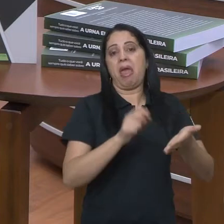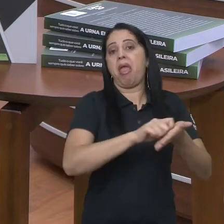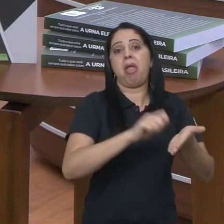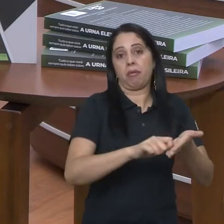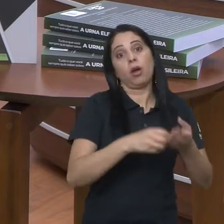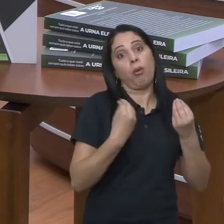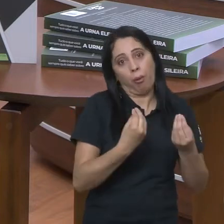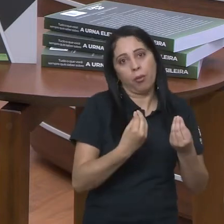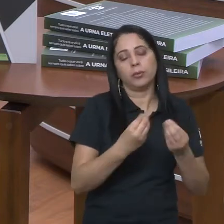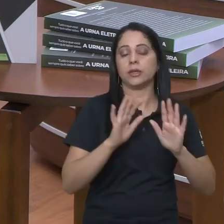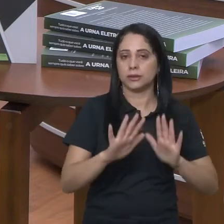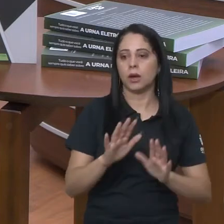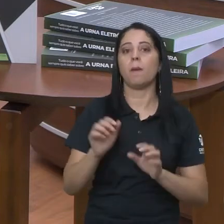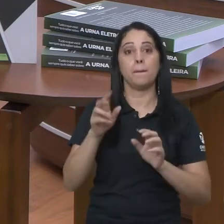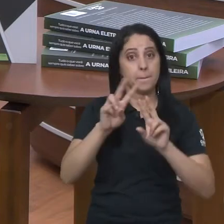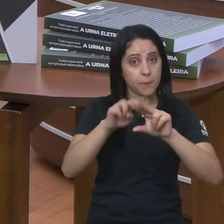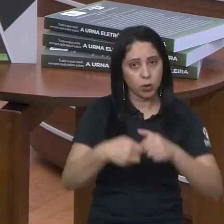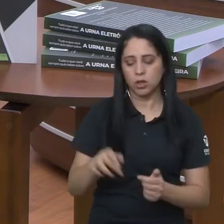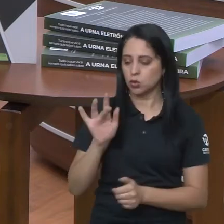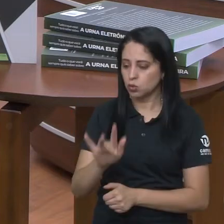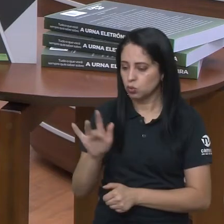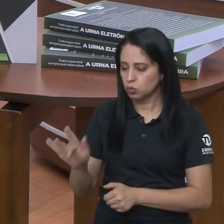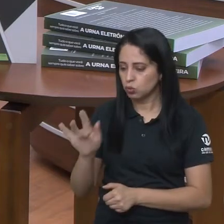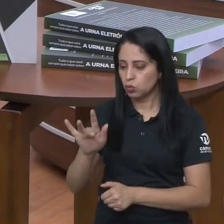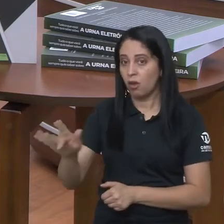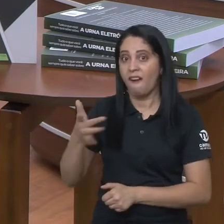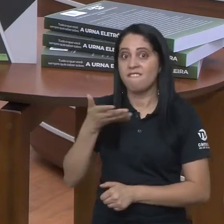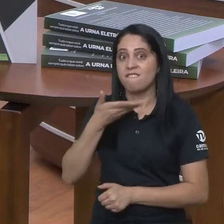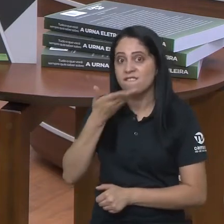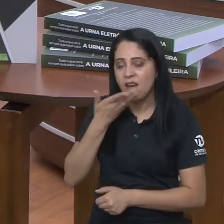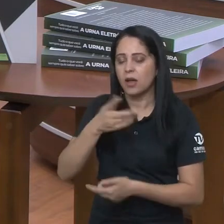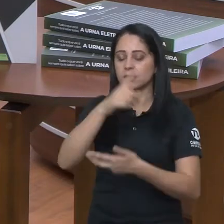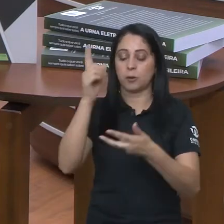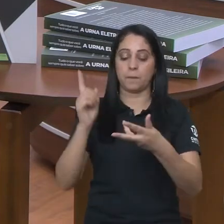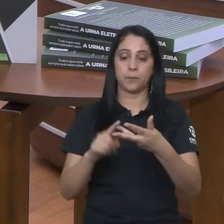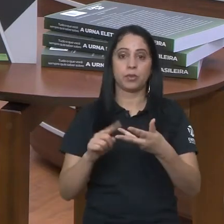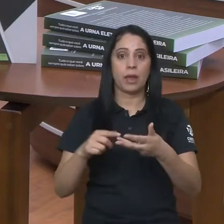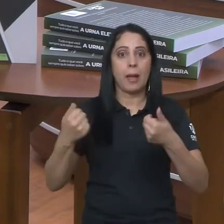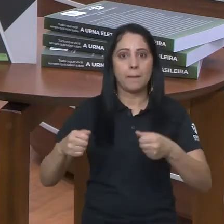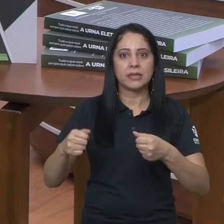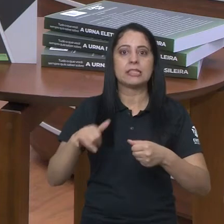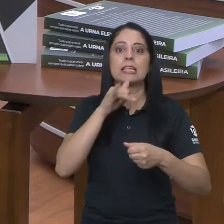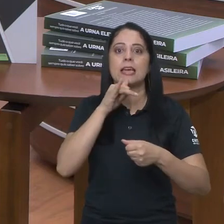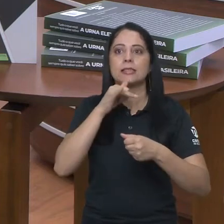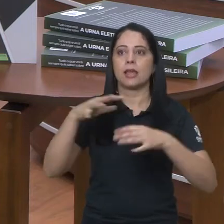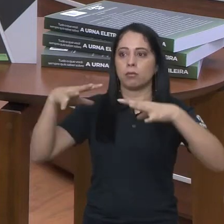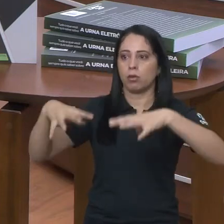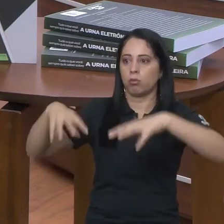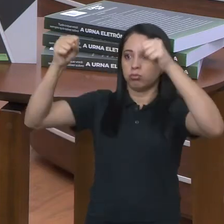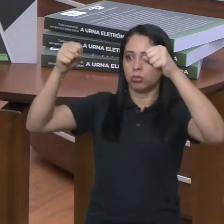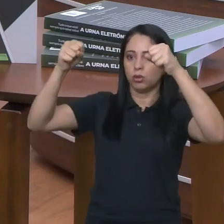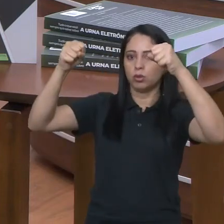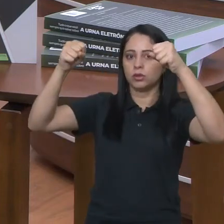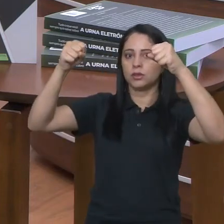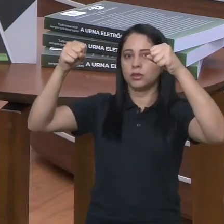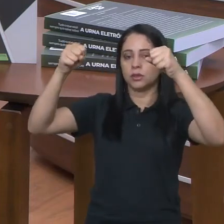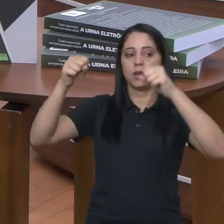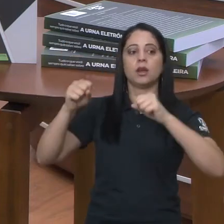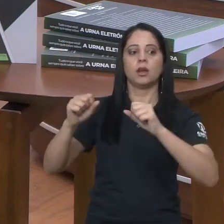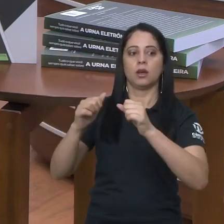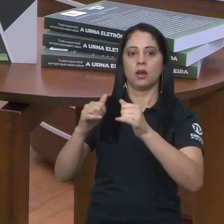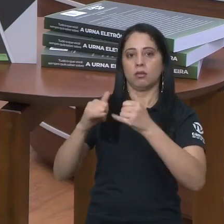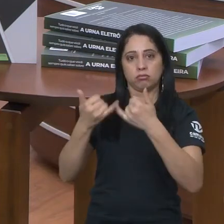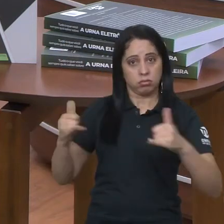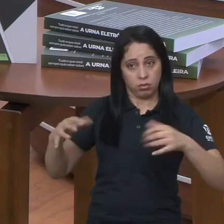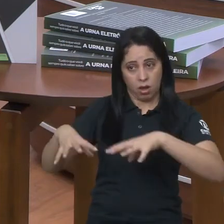analfabetos. Então, a votação com a urna eletrônica passou a ser numérica, para incluir os analfabetos. Ela teria que funcionar em locais sem energia